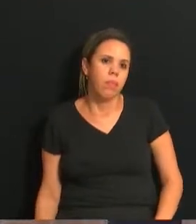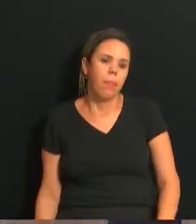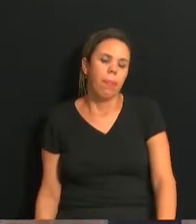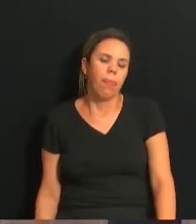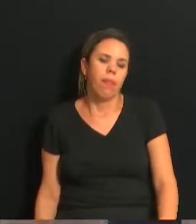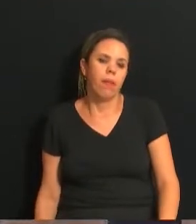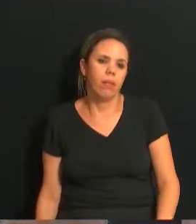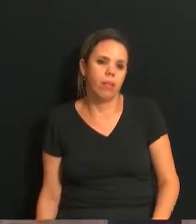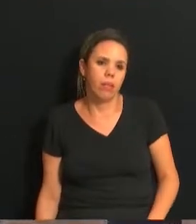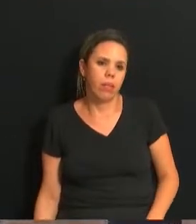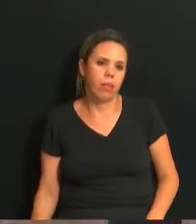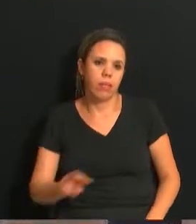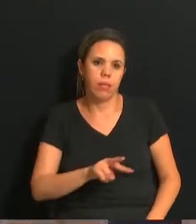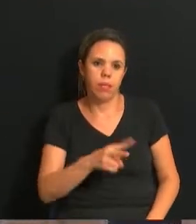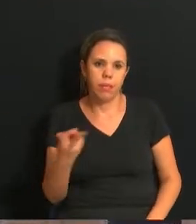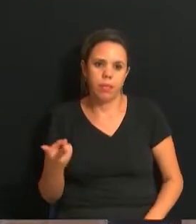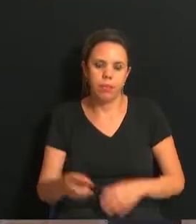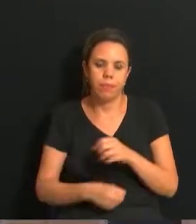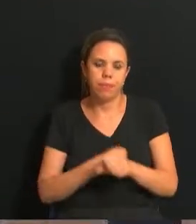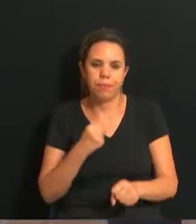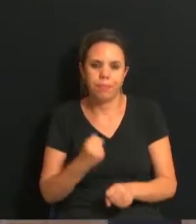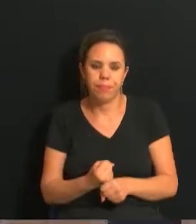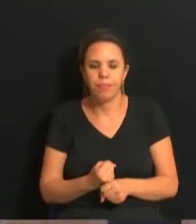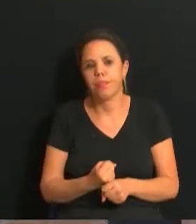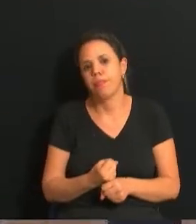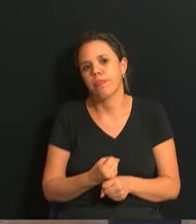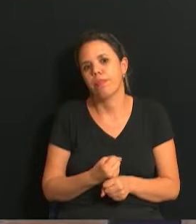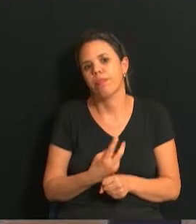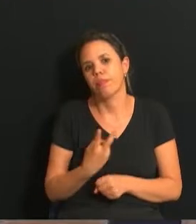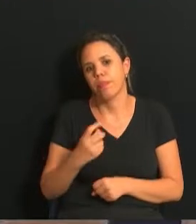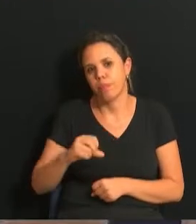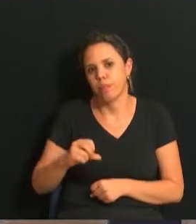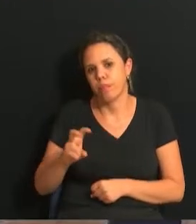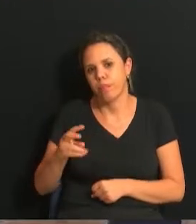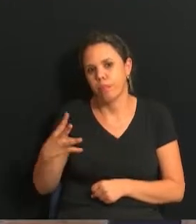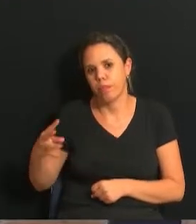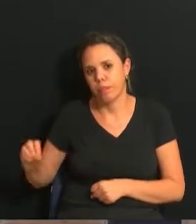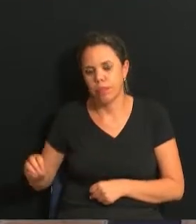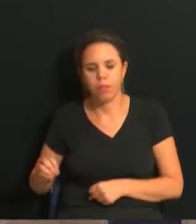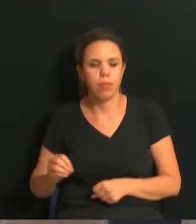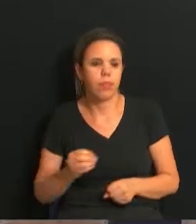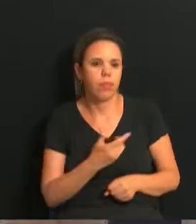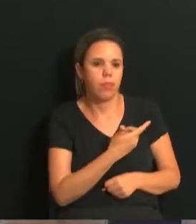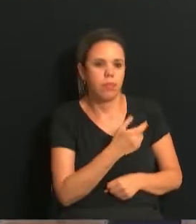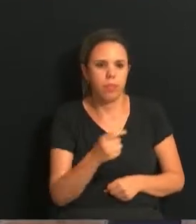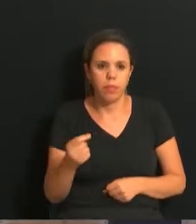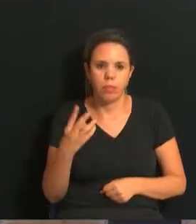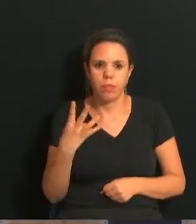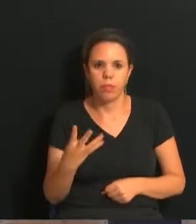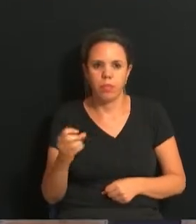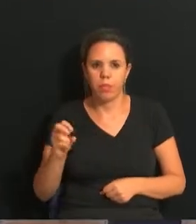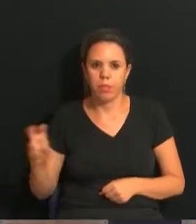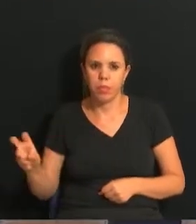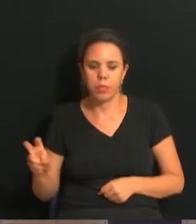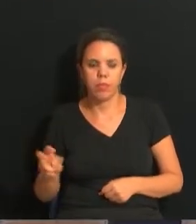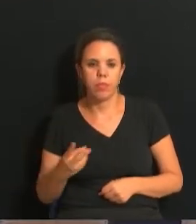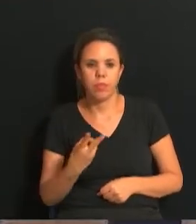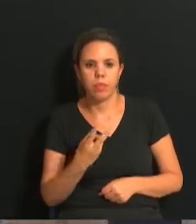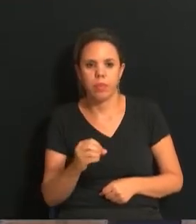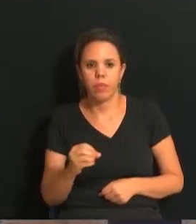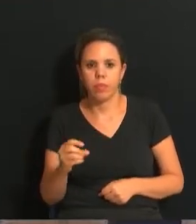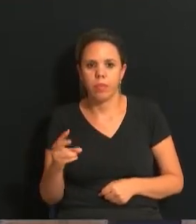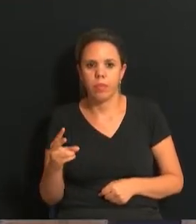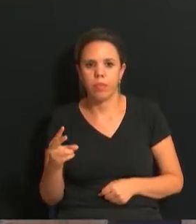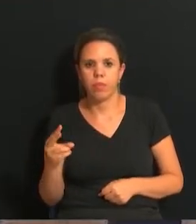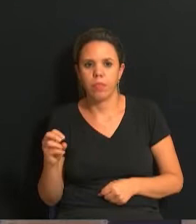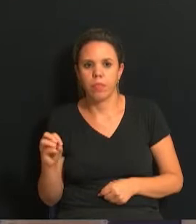Não, eu inverti. 2019 foram 540, em 2020 caiu para 405 e 2021